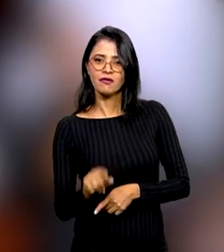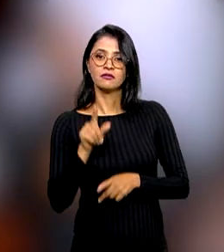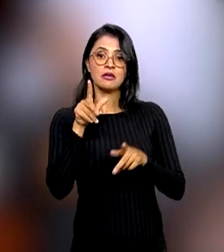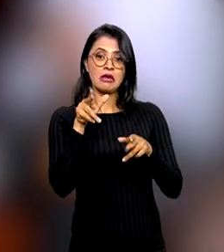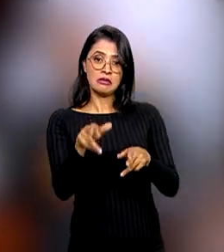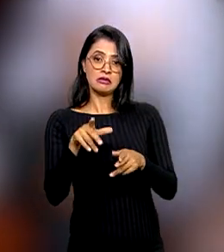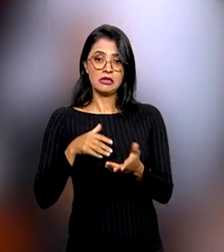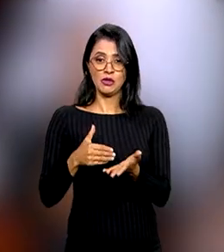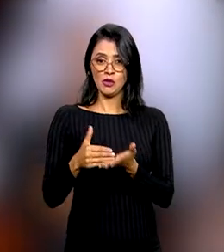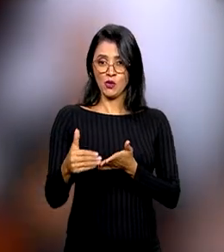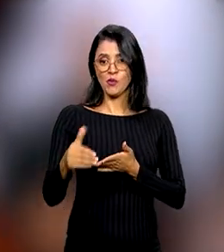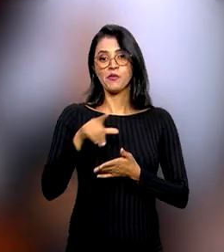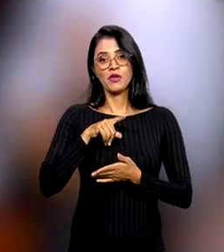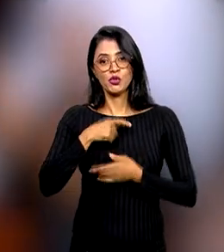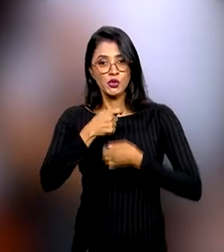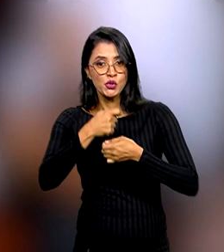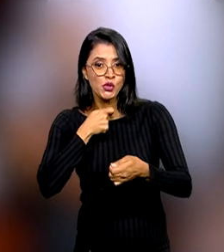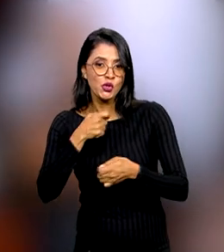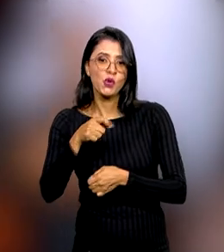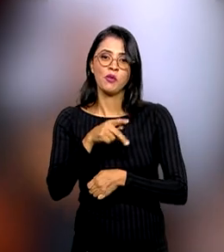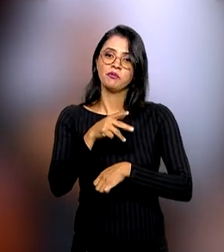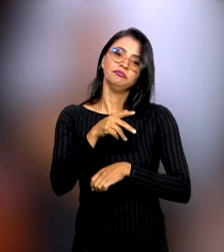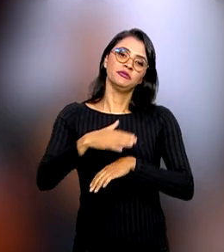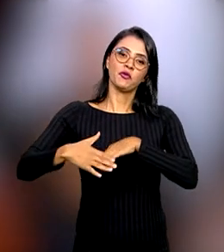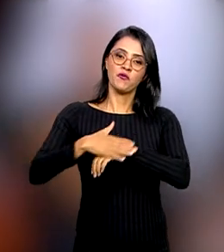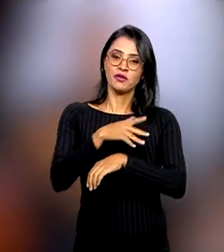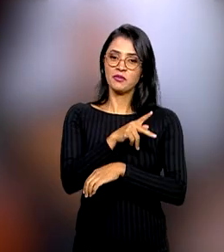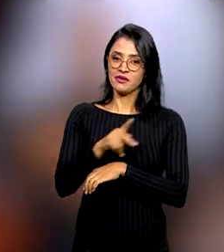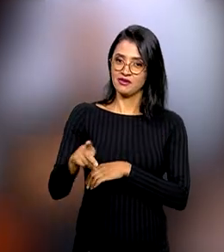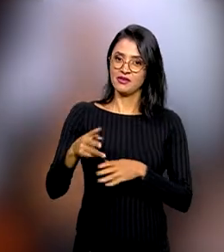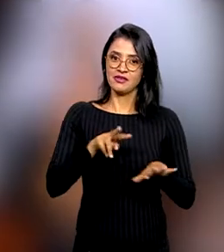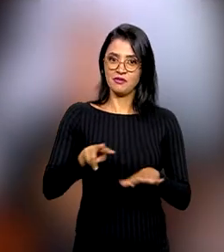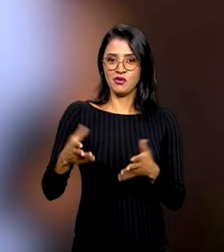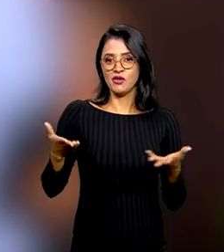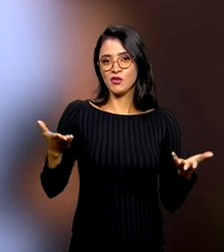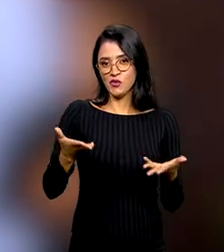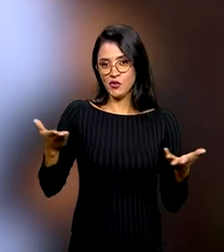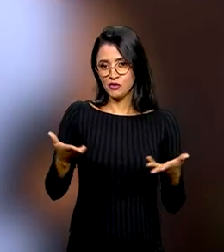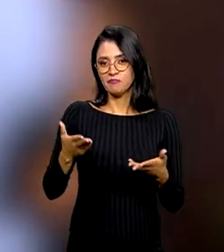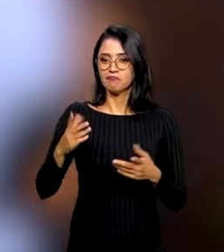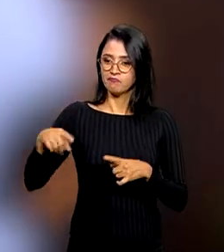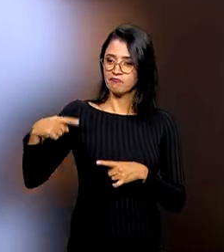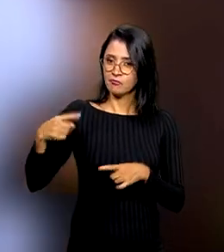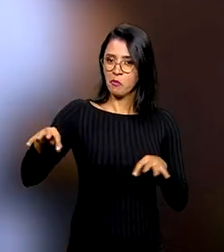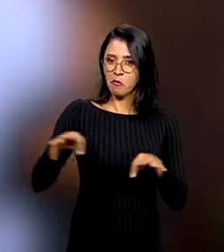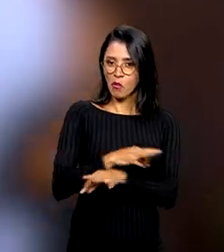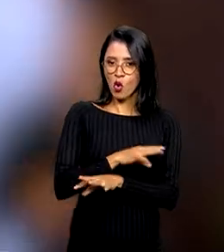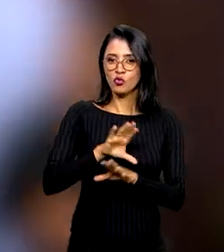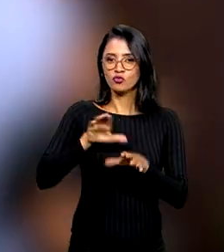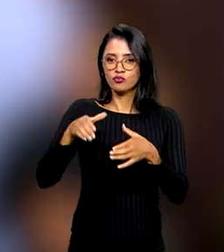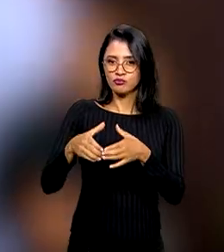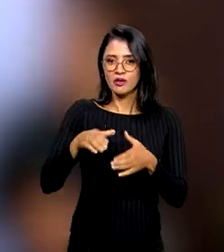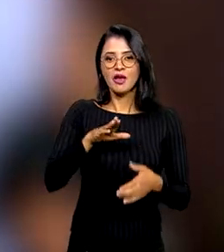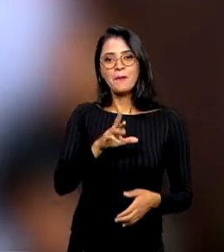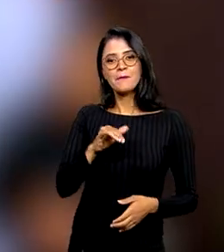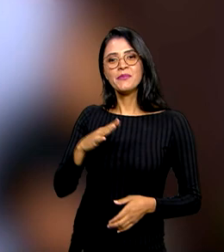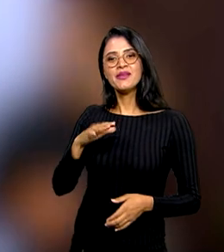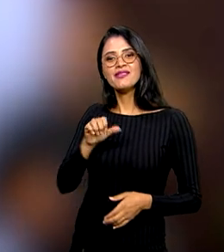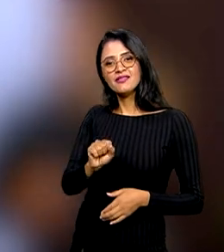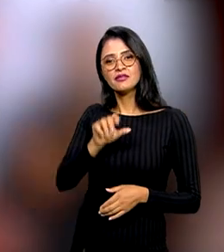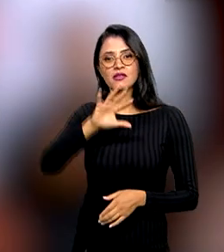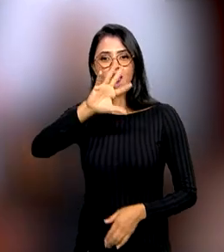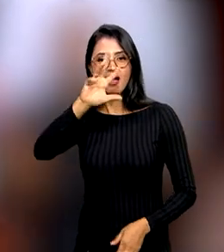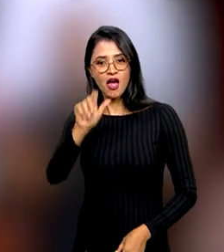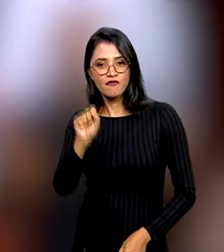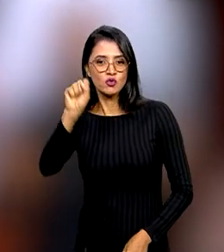assim que o presidente começou o programa Conversa com o Presidente desta semana. Depois de participar da cúpula dos BRICS na África do